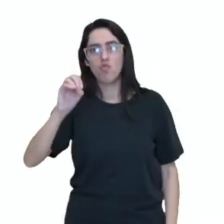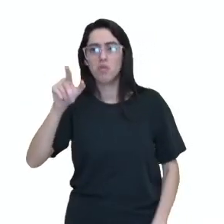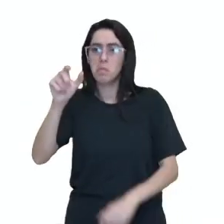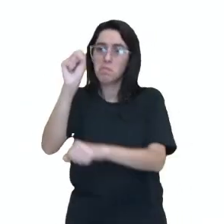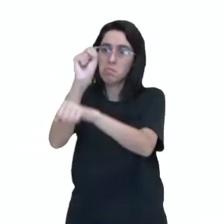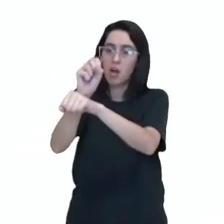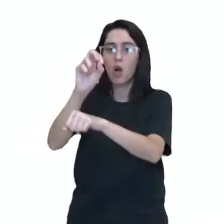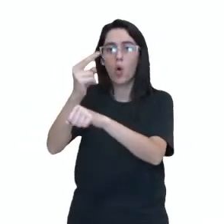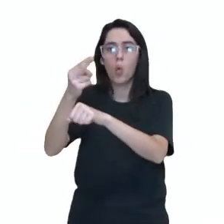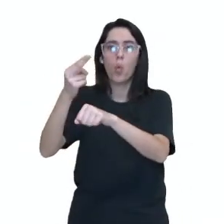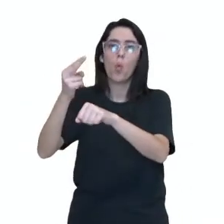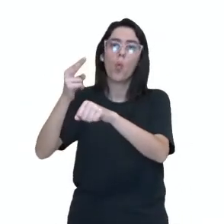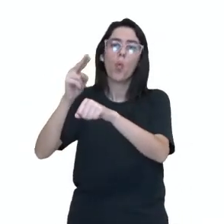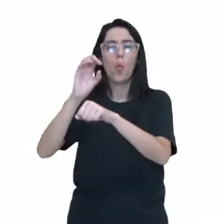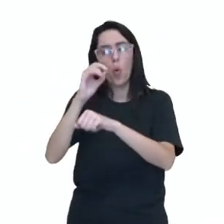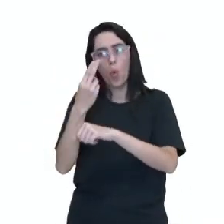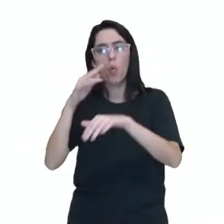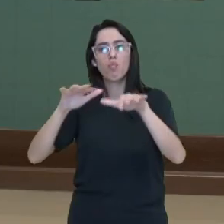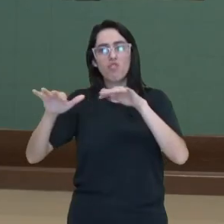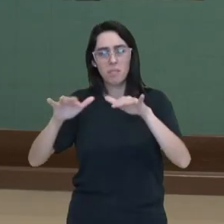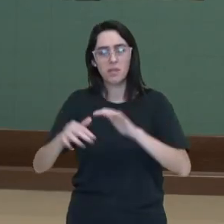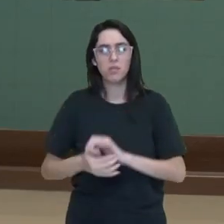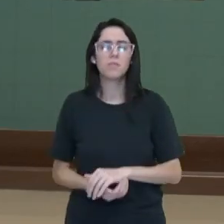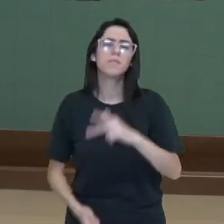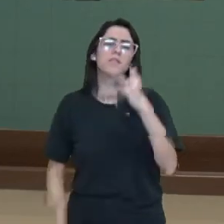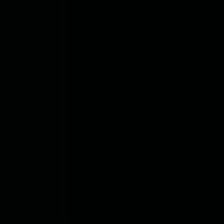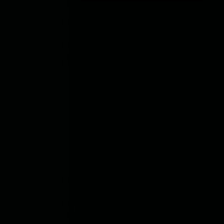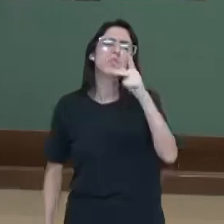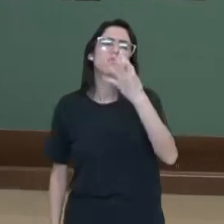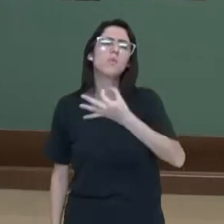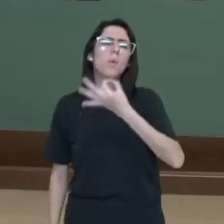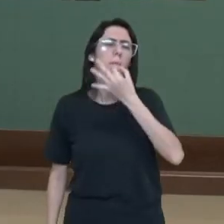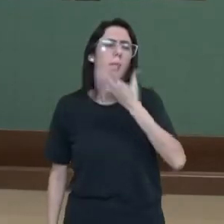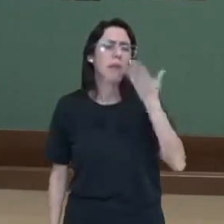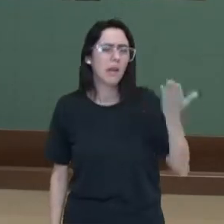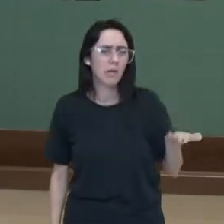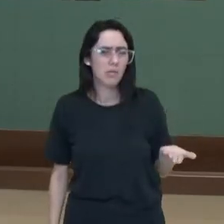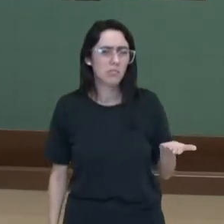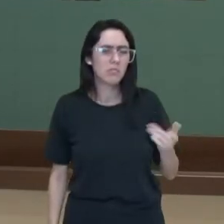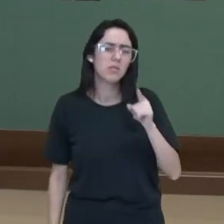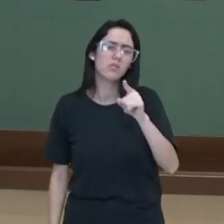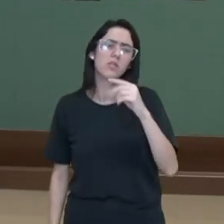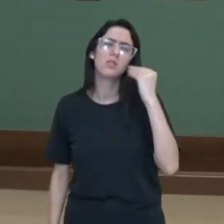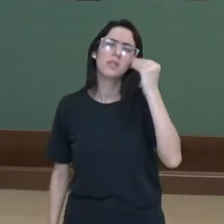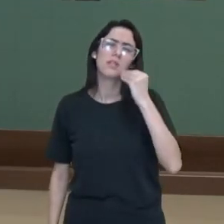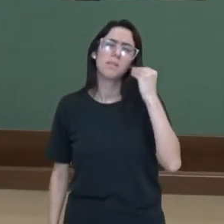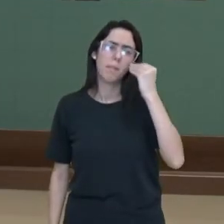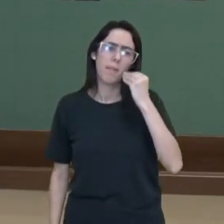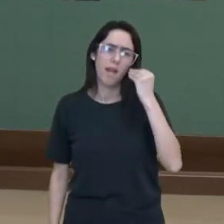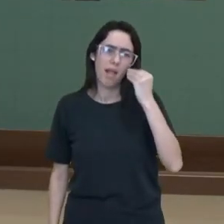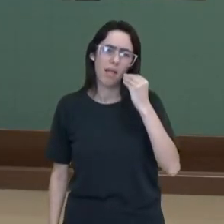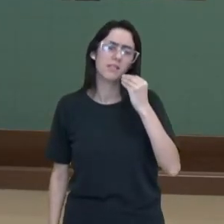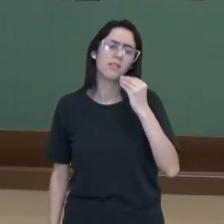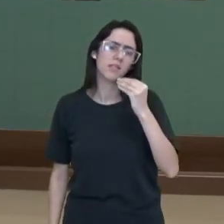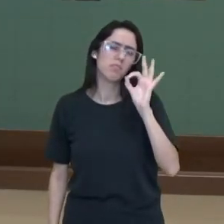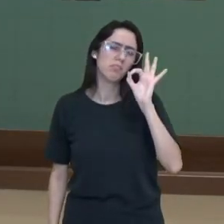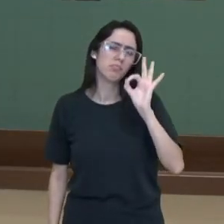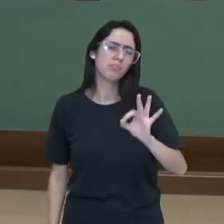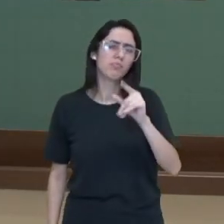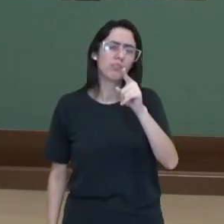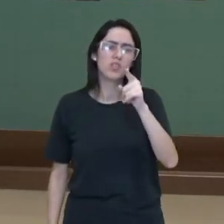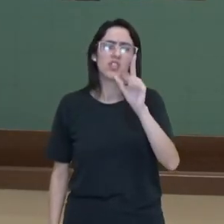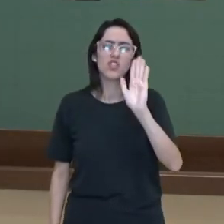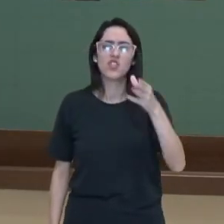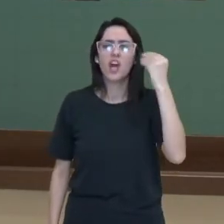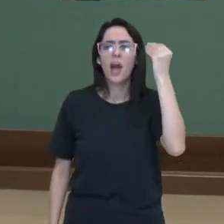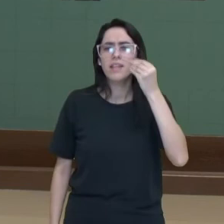ou em movimento. E aí, na sua opinião ou na sua experiência, provavelmente você já teve alguma